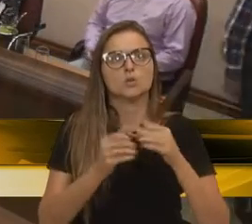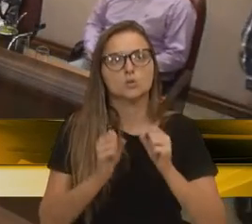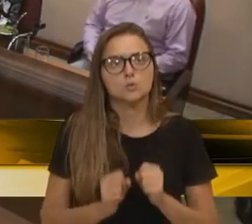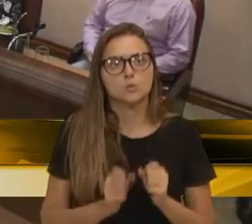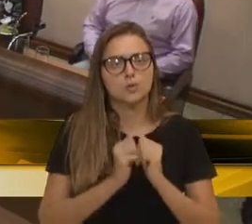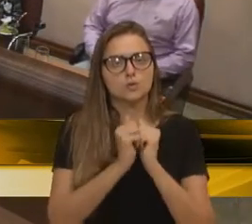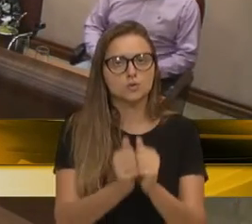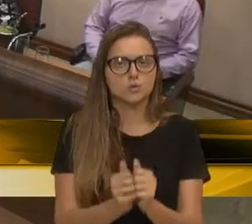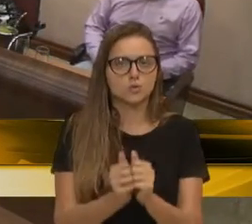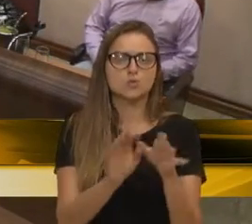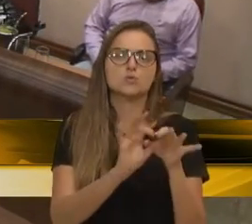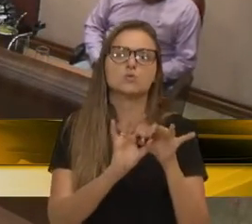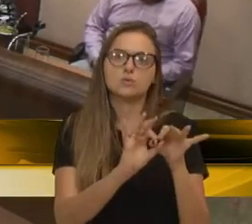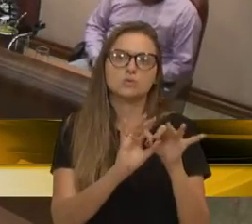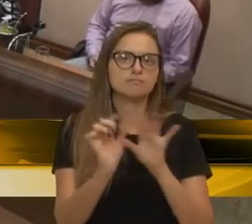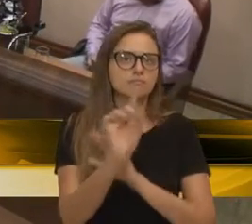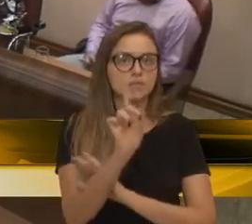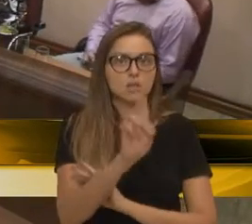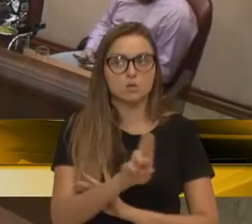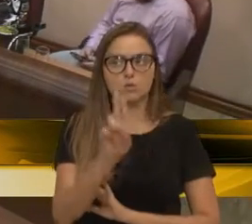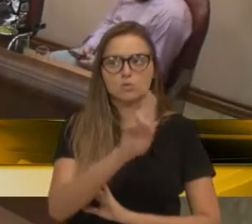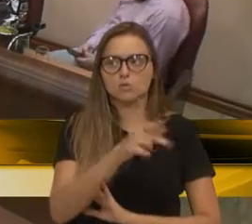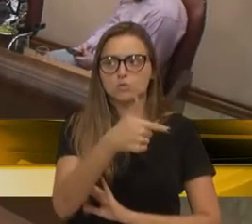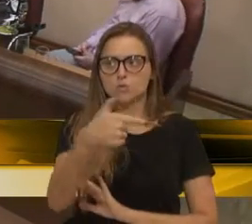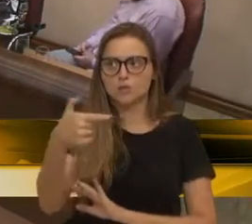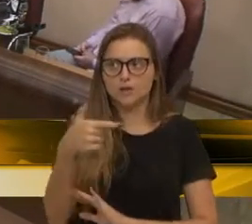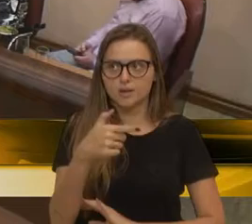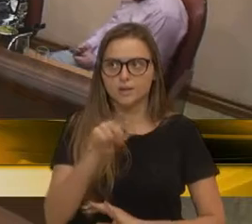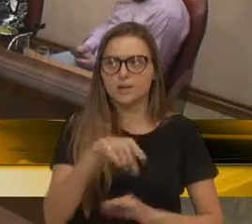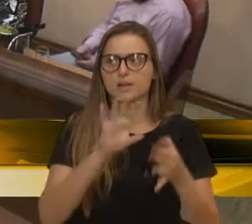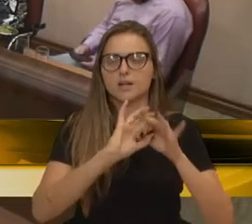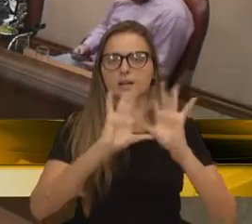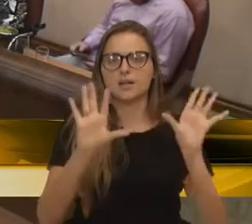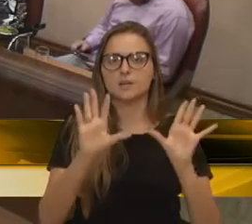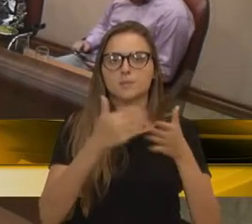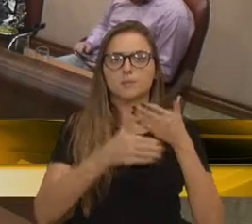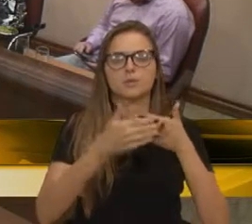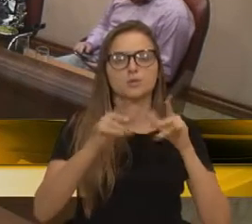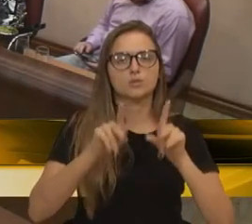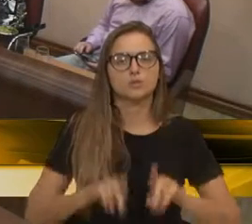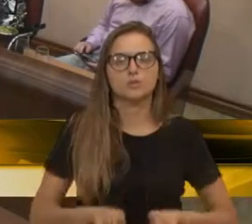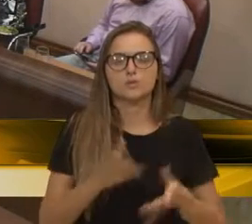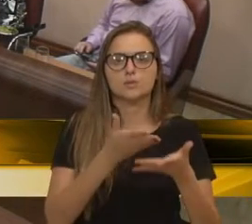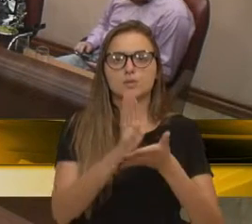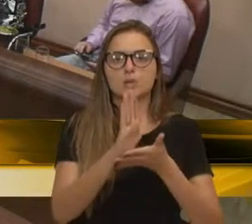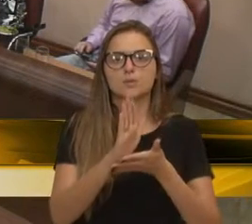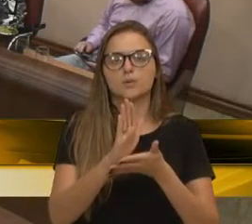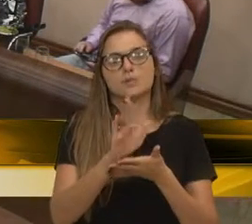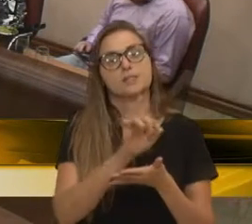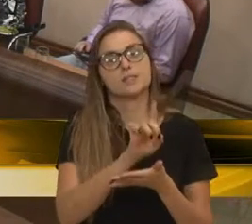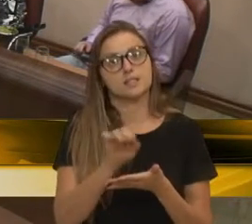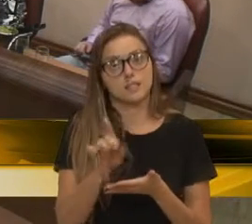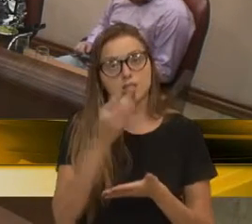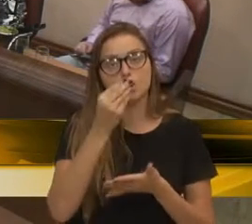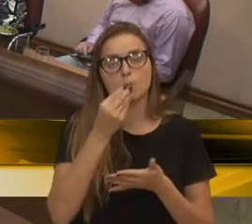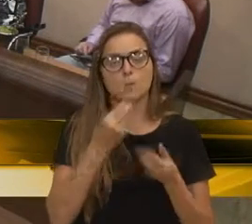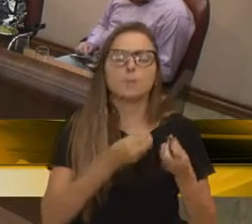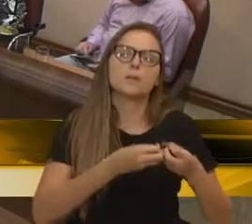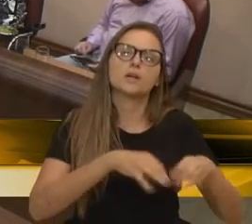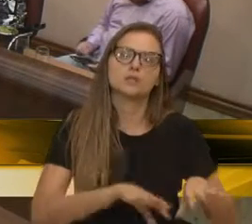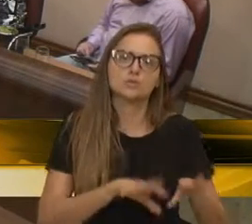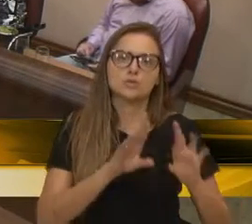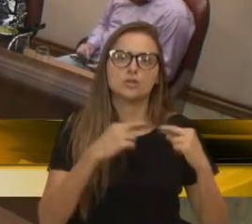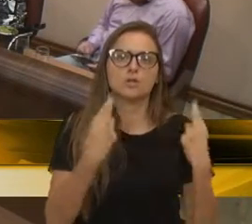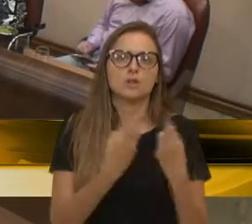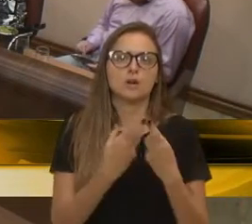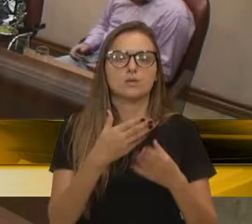pacificamente sem armas em locais abertos ao público independente de autorização desde que não frustrem outra reunião anteriormente